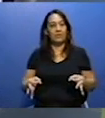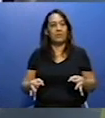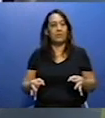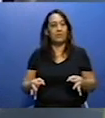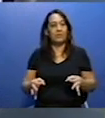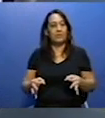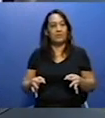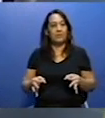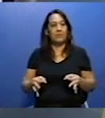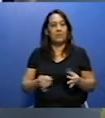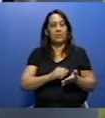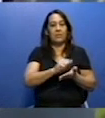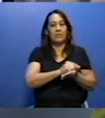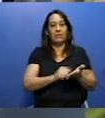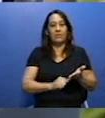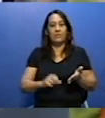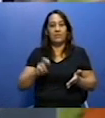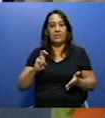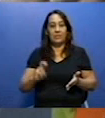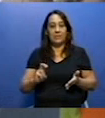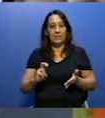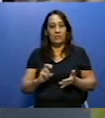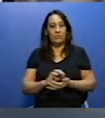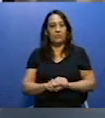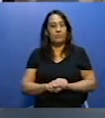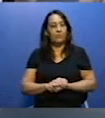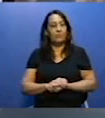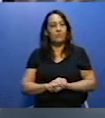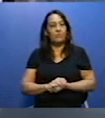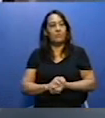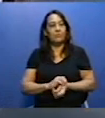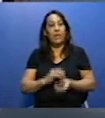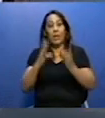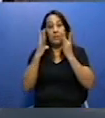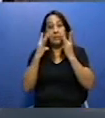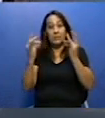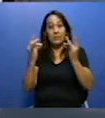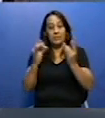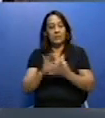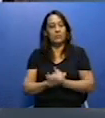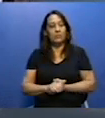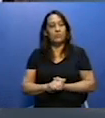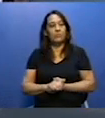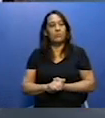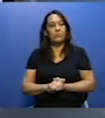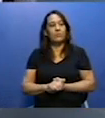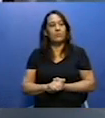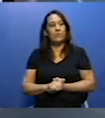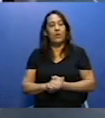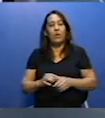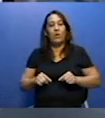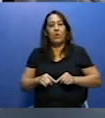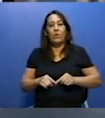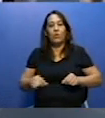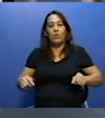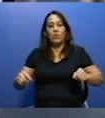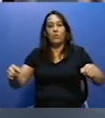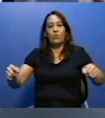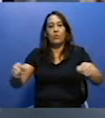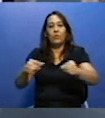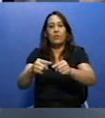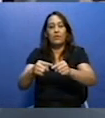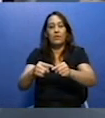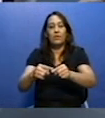estojo, procura a cor preferida de vocês. Então, preste bastante atenção agora, ó. Quarteirão é um conjunto